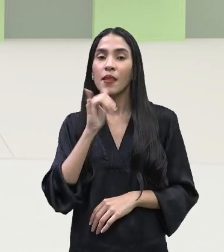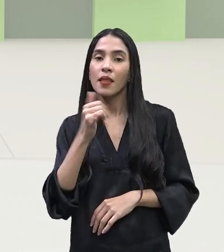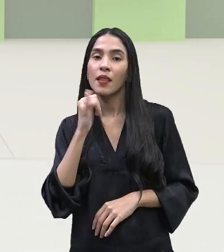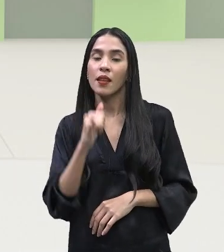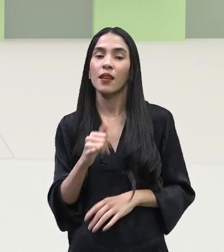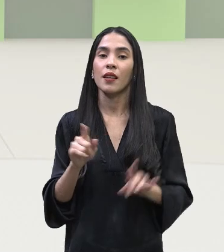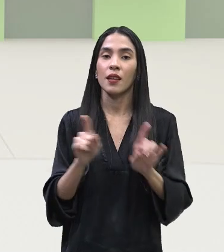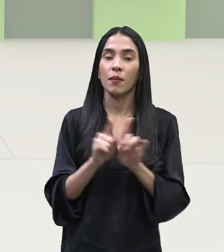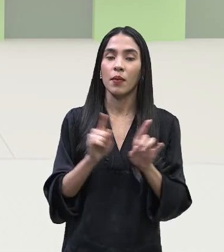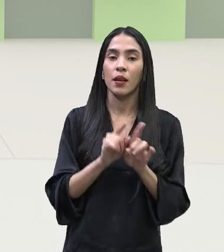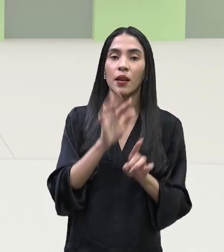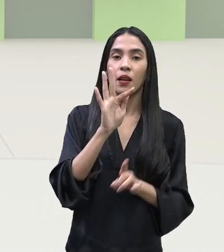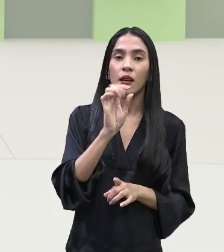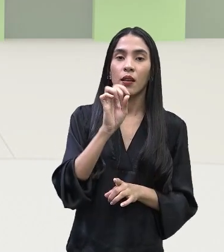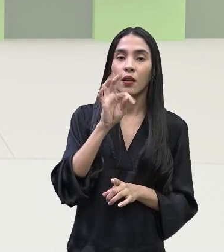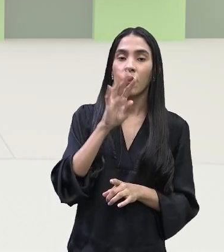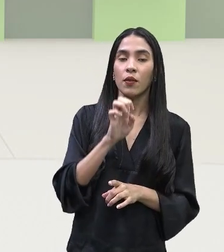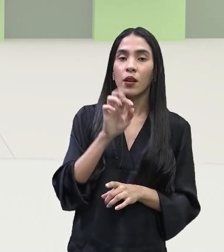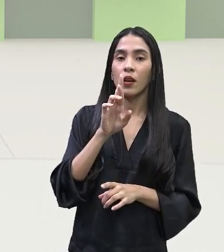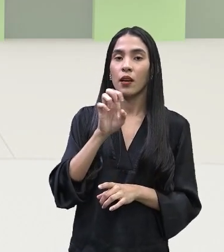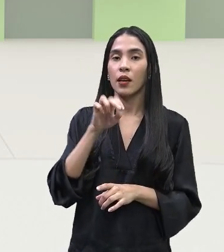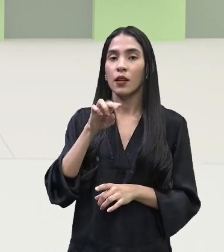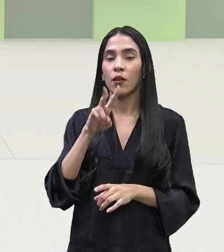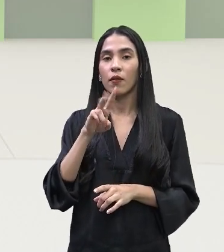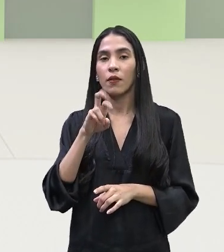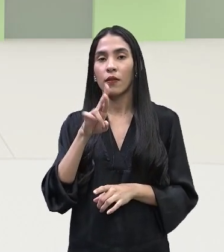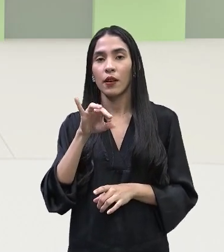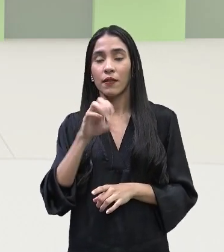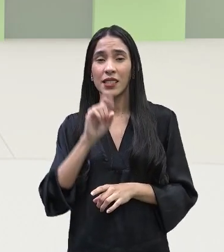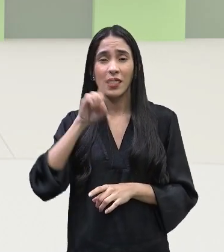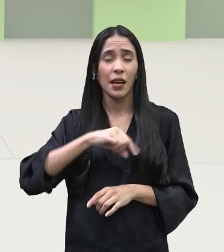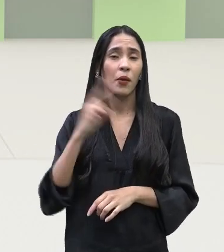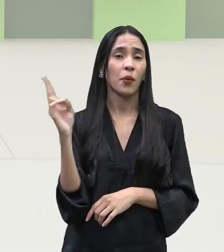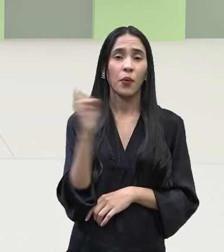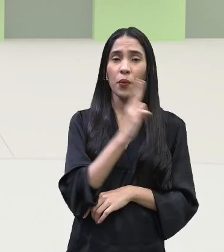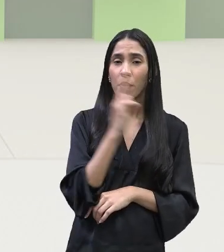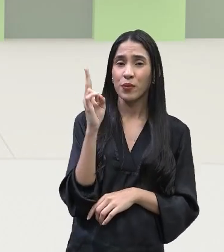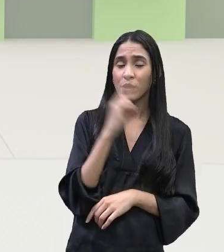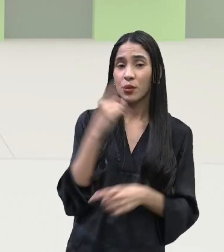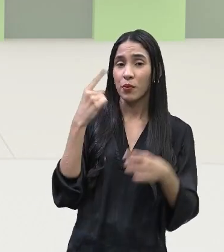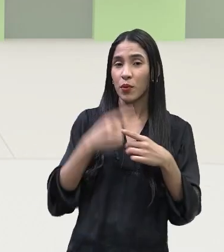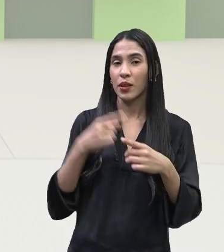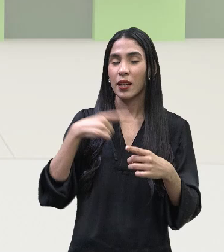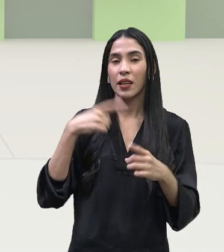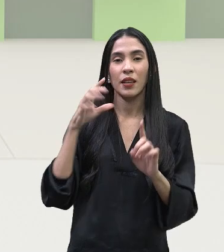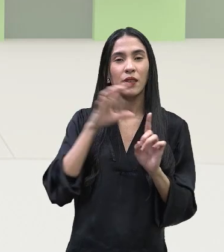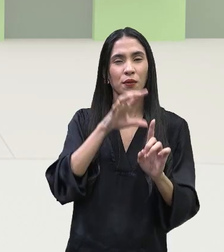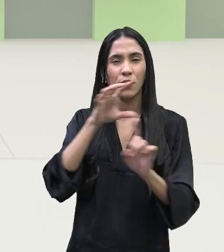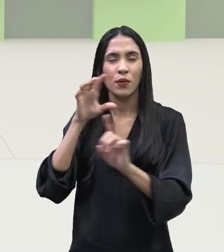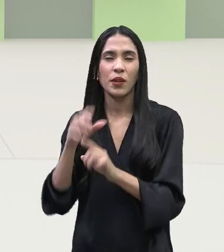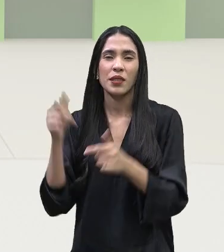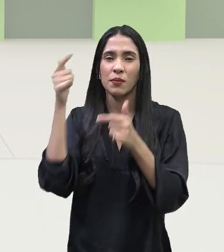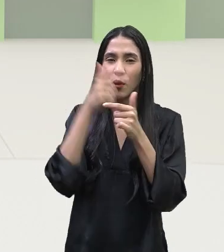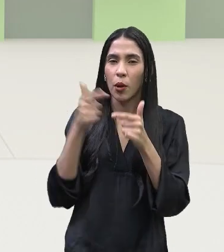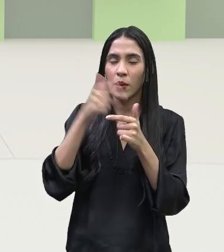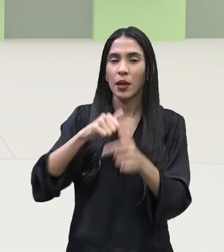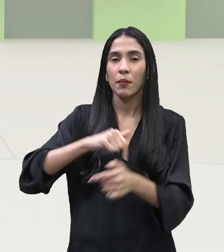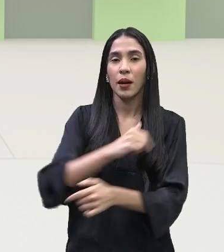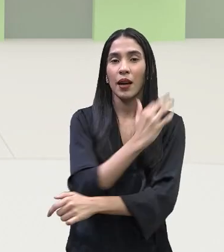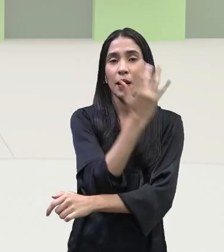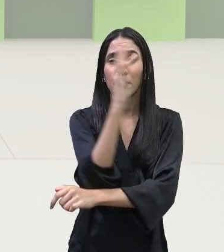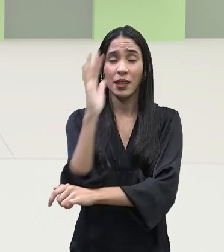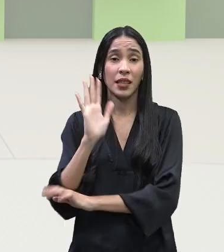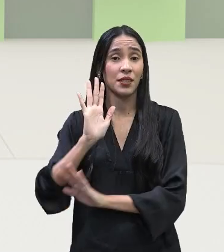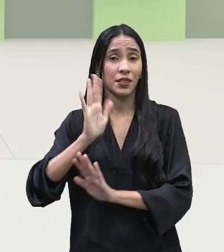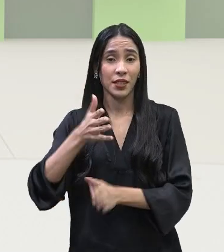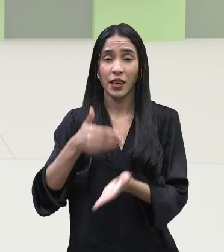né, dessas fontes renováveis, ela é urgente em razão dos graves impactos ambientais que já